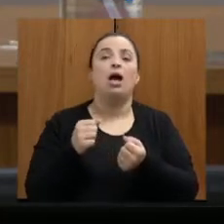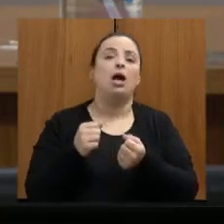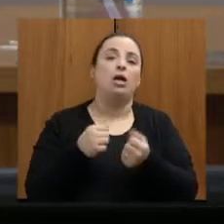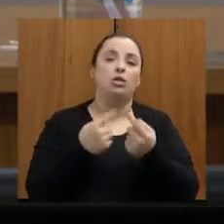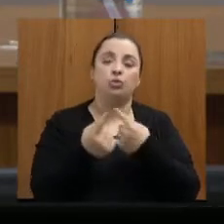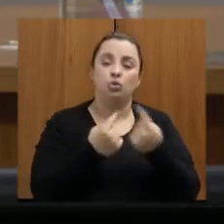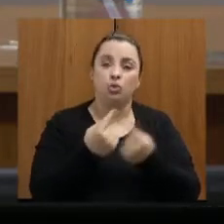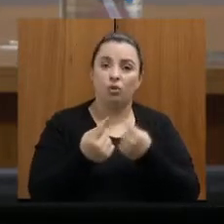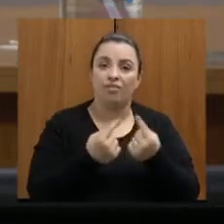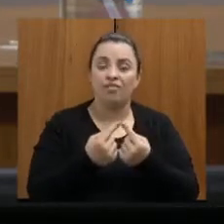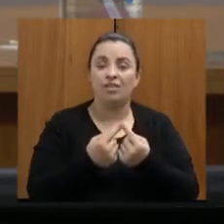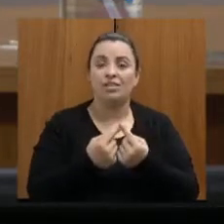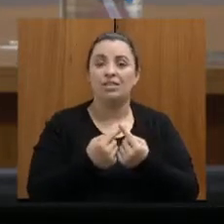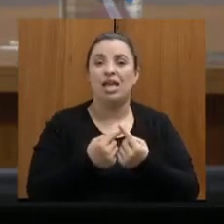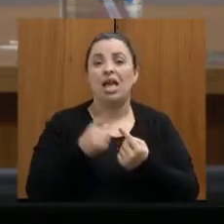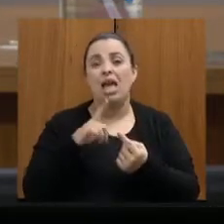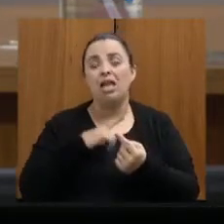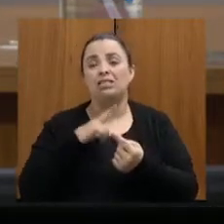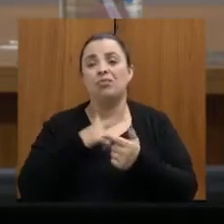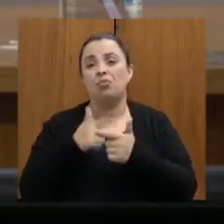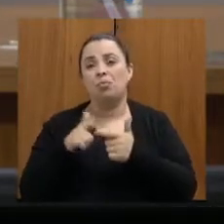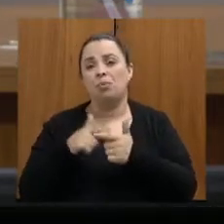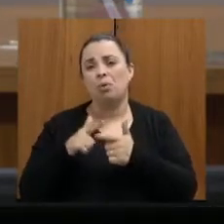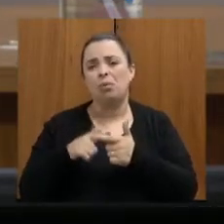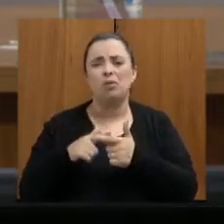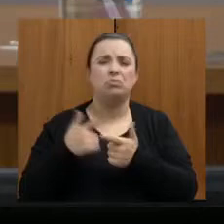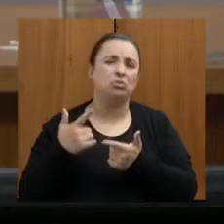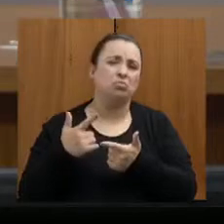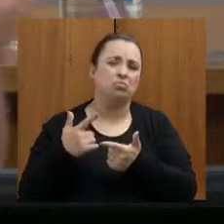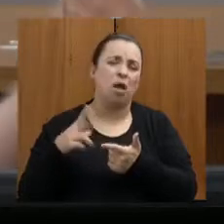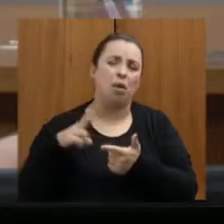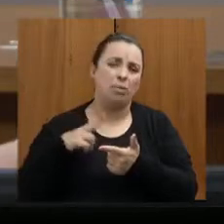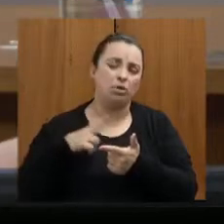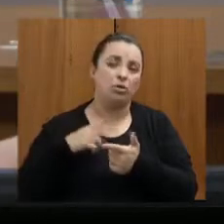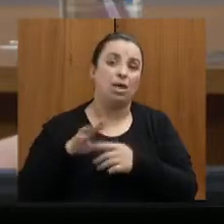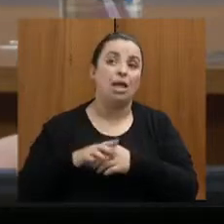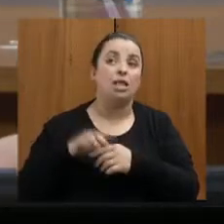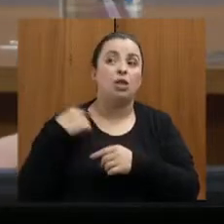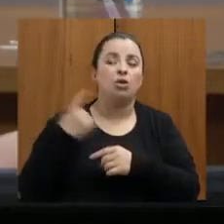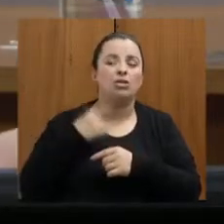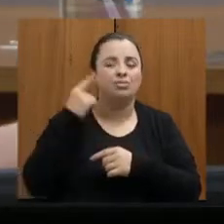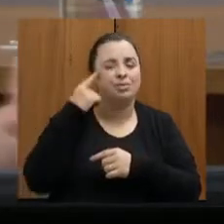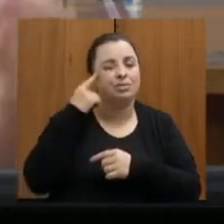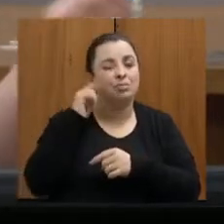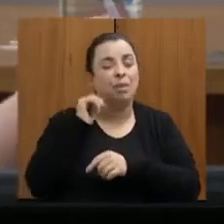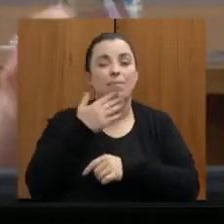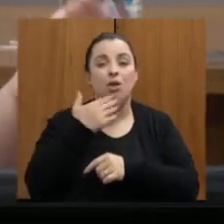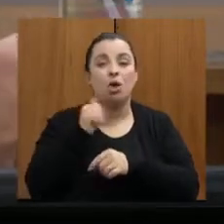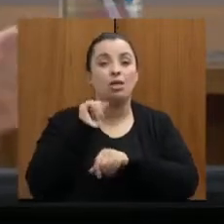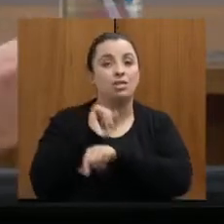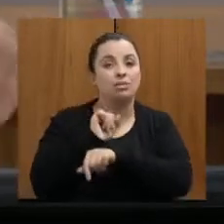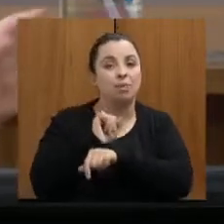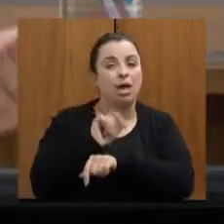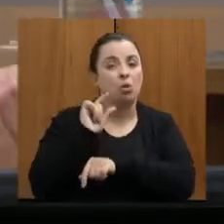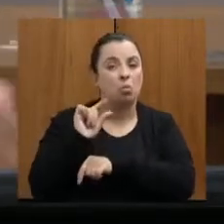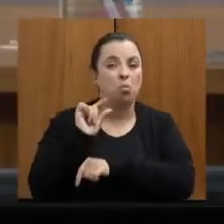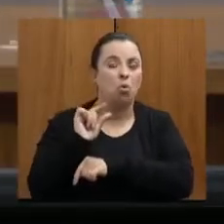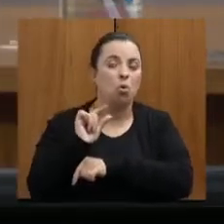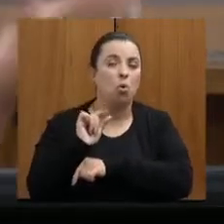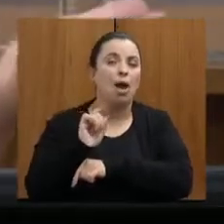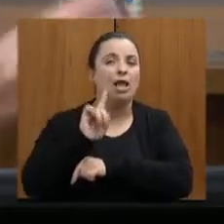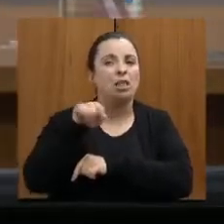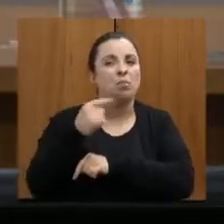circunstancial Então o que a gente achou melhor foi segurar um pouquinho para poder lançar esses editais é dentro de